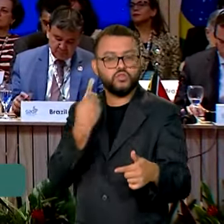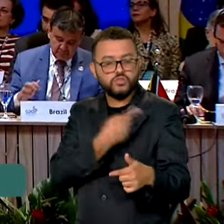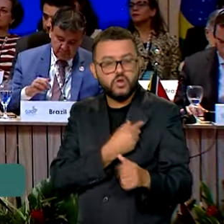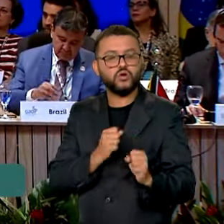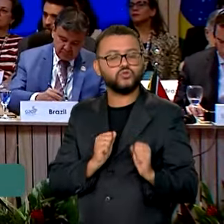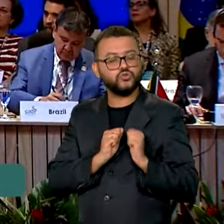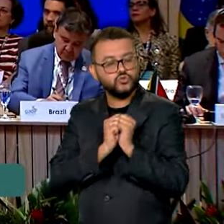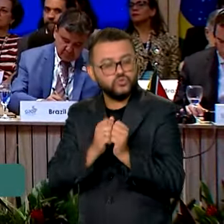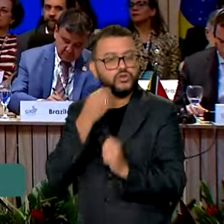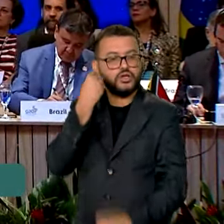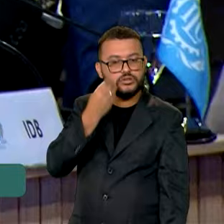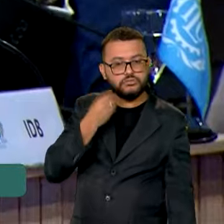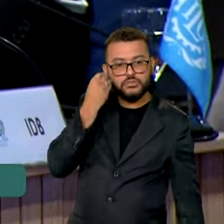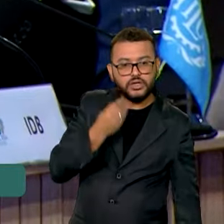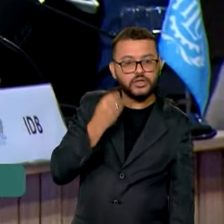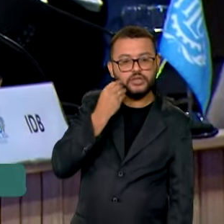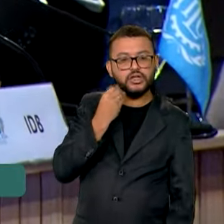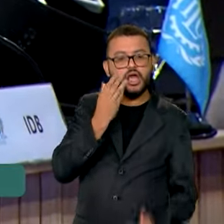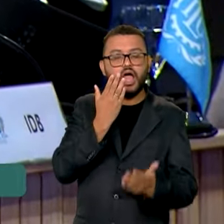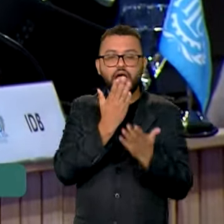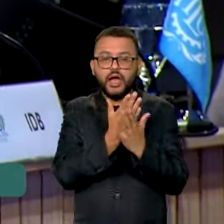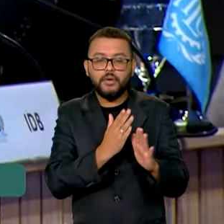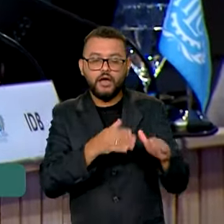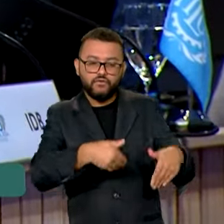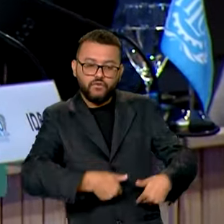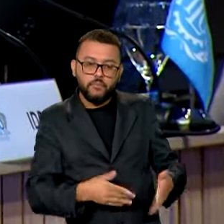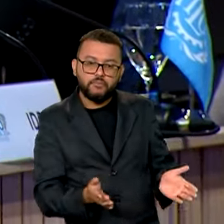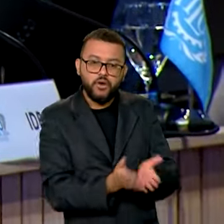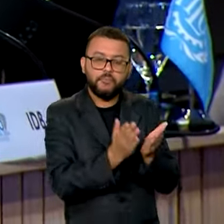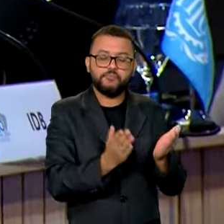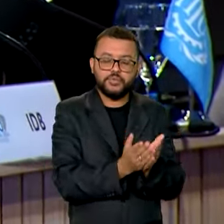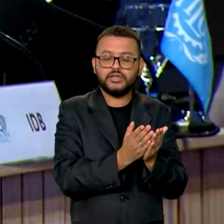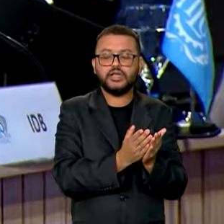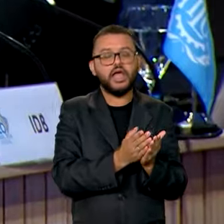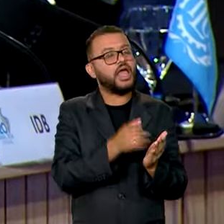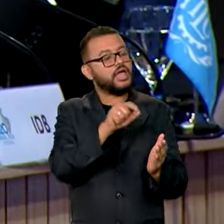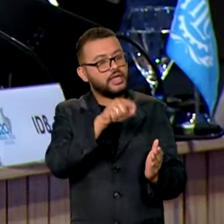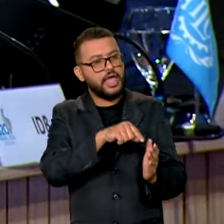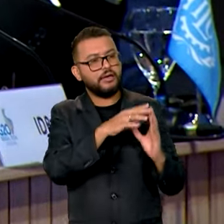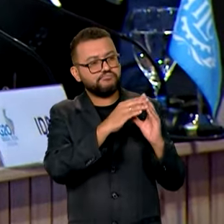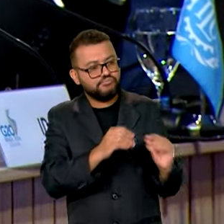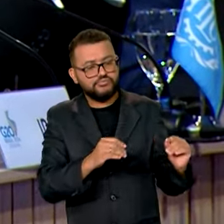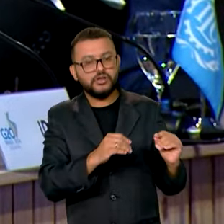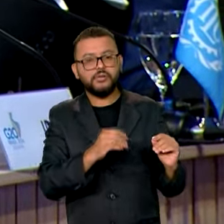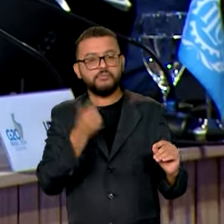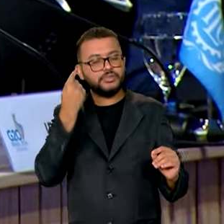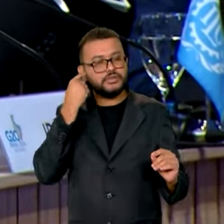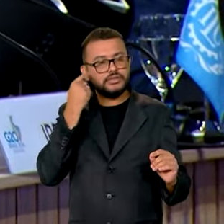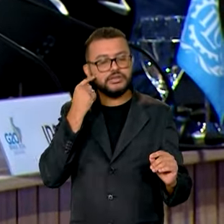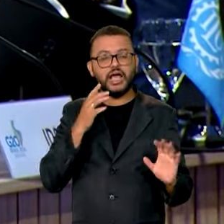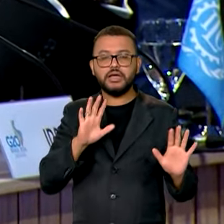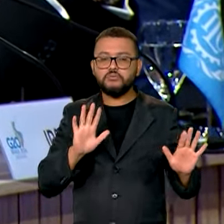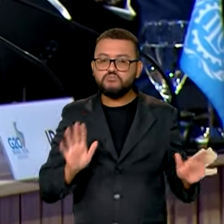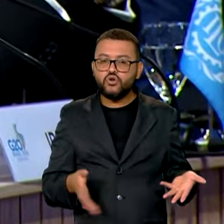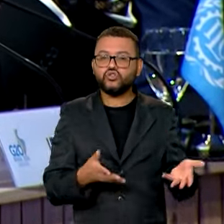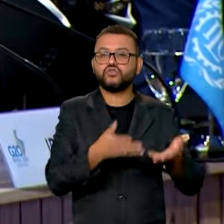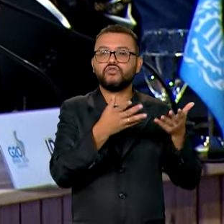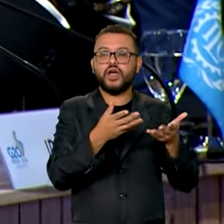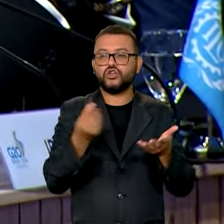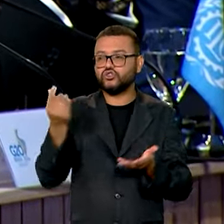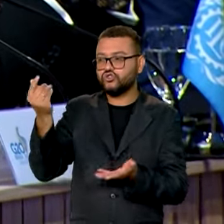experiência no combate à pobreza e à fome através da promoção de crescimento e utilização de políticas